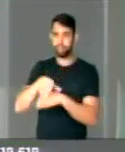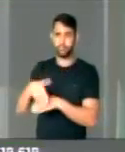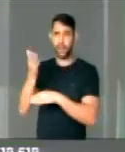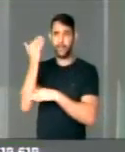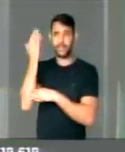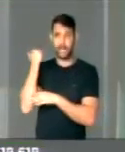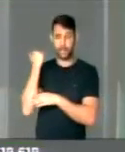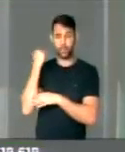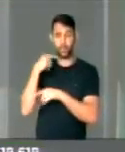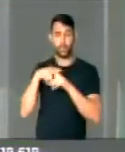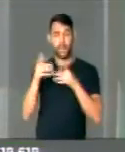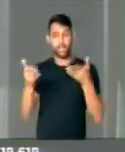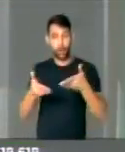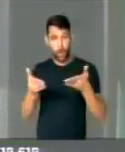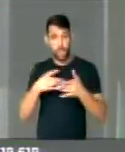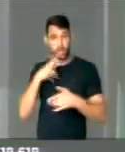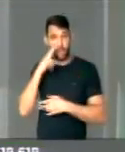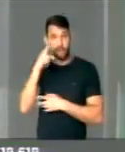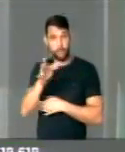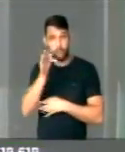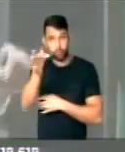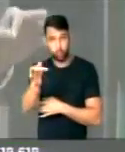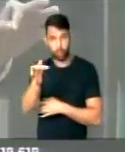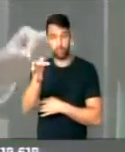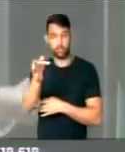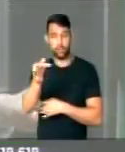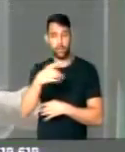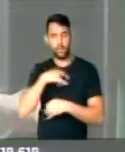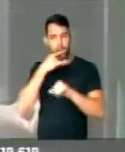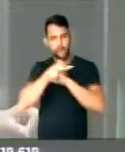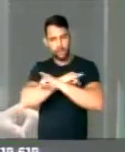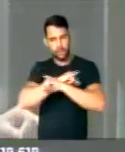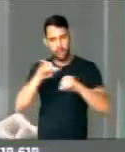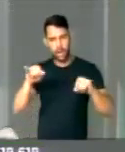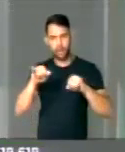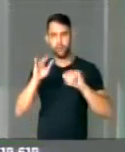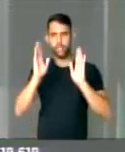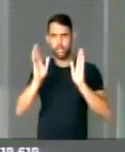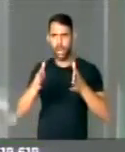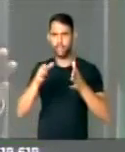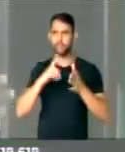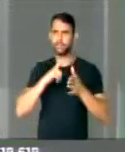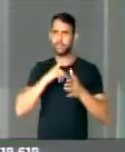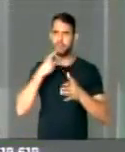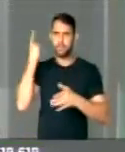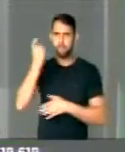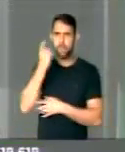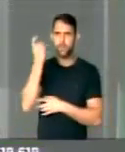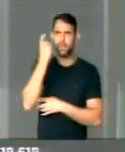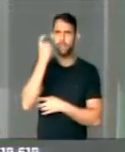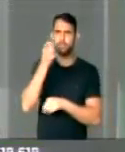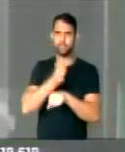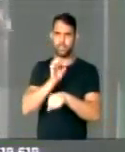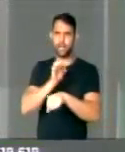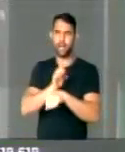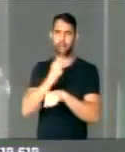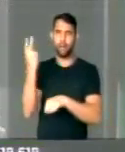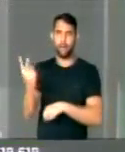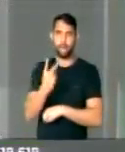do passado. O que nós queremos é olhar para frente. E para destacar aquilo que julgo ser o mais importante,